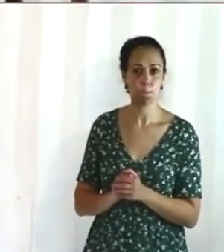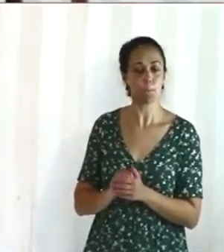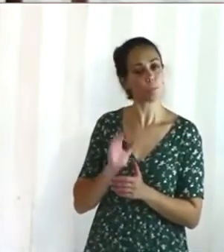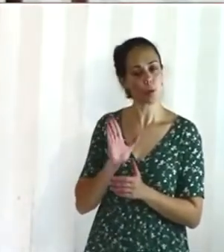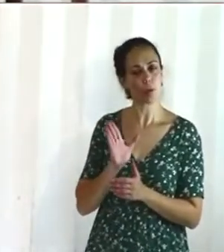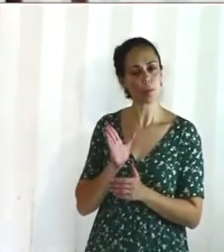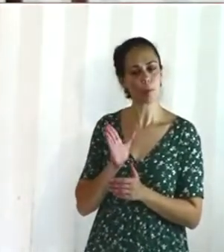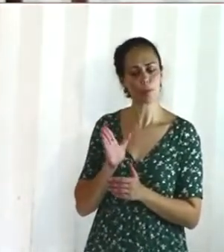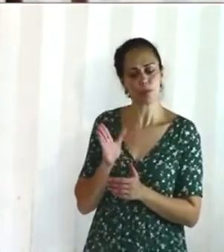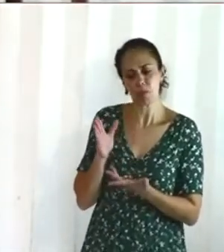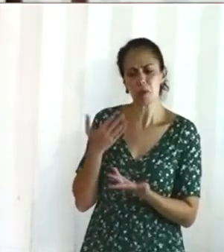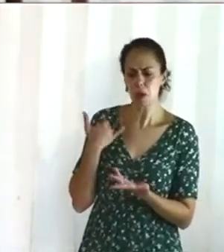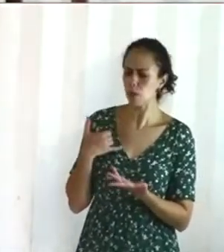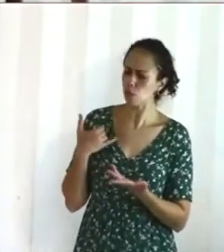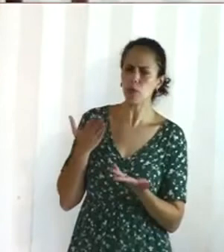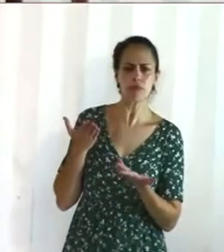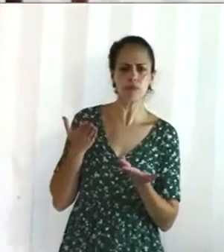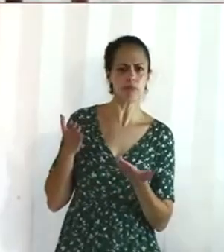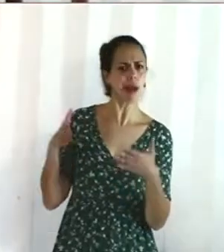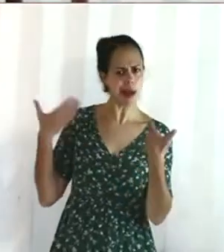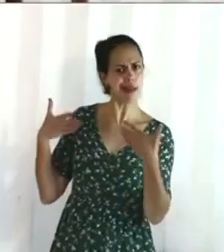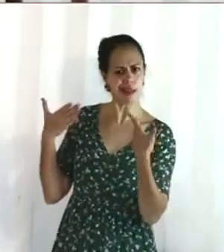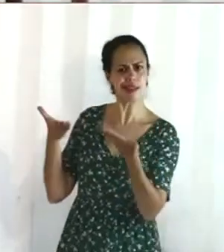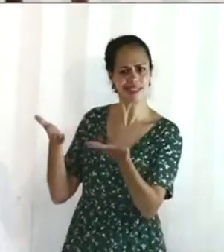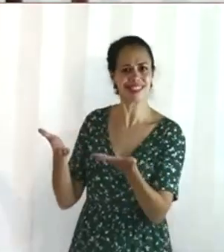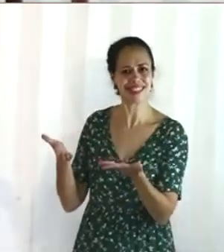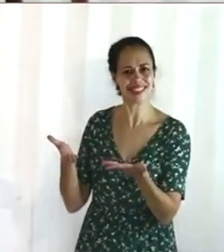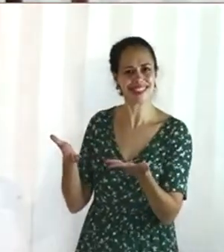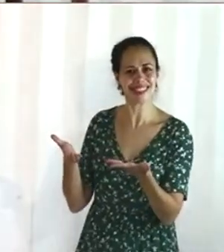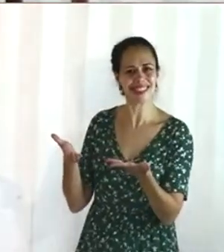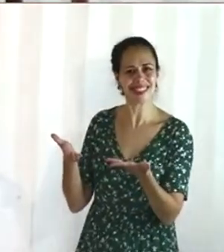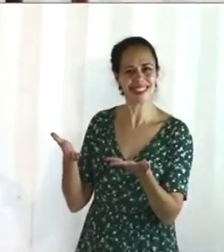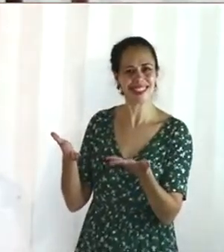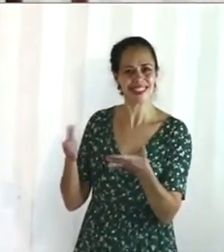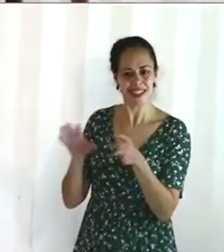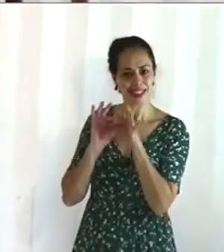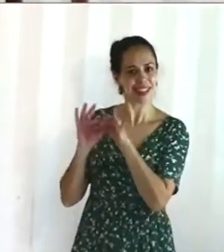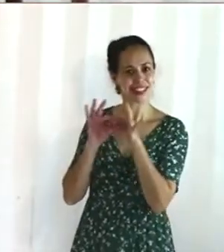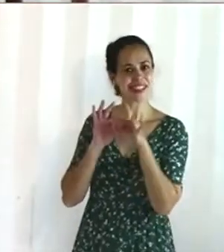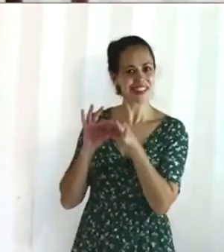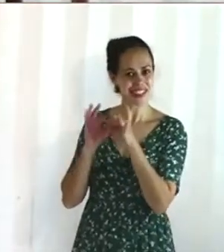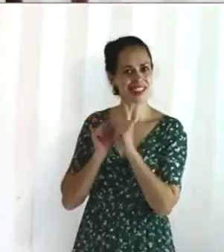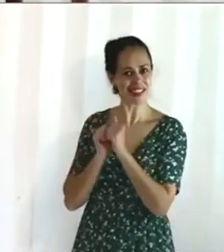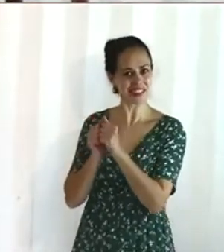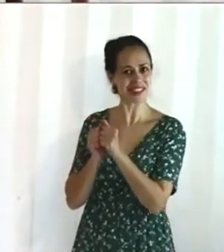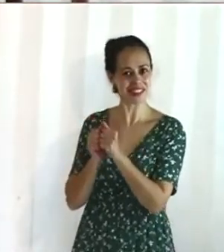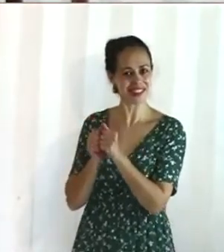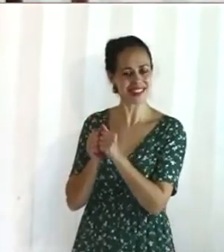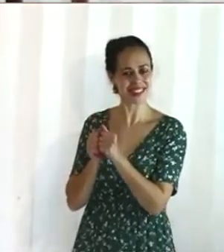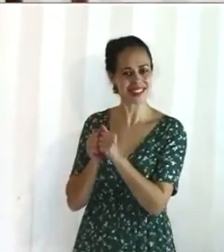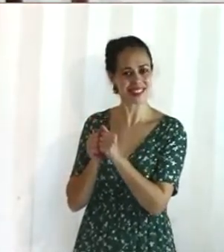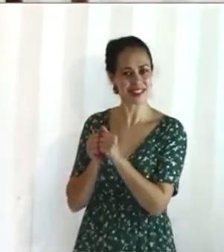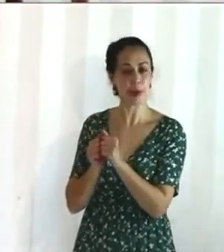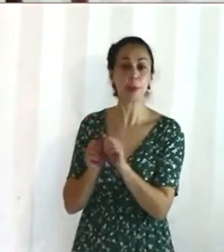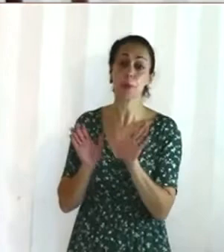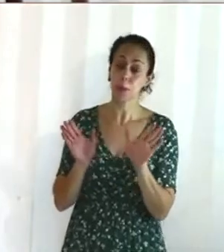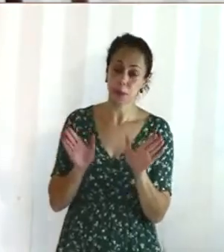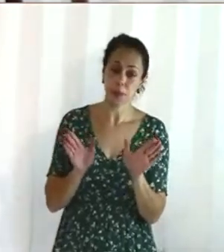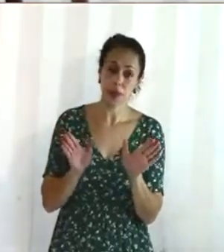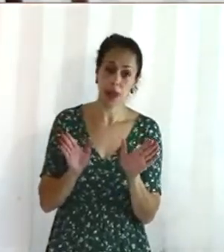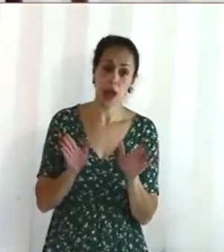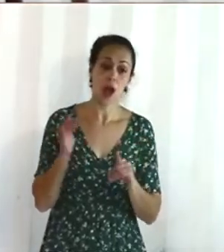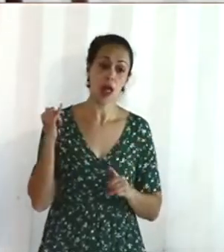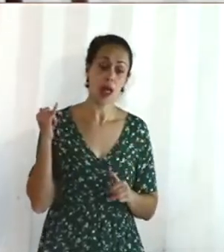acontecesse. Então a alegria estaria completa. Mas aqui ele está mostrando para nós também que essa alegria é